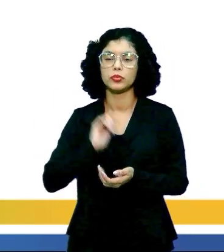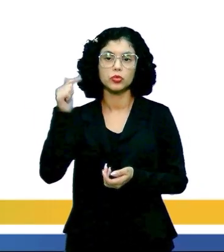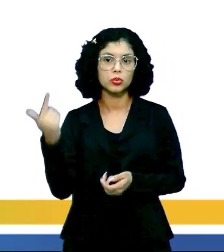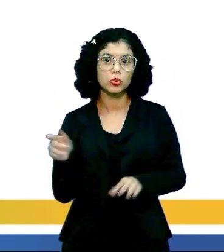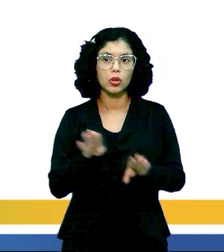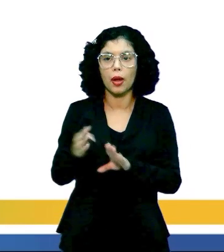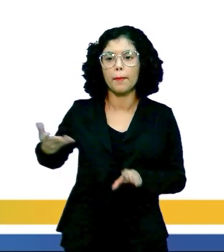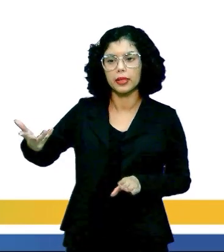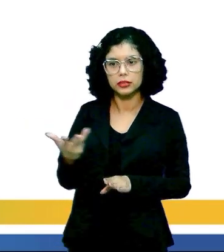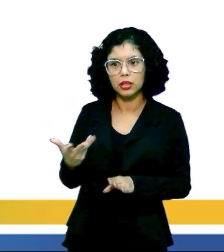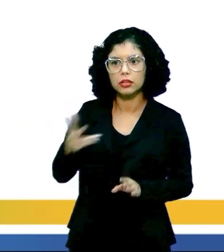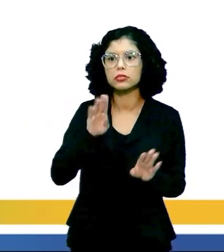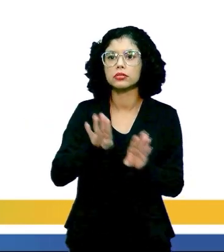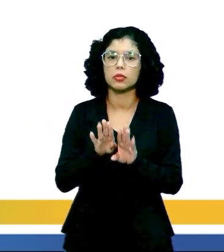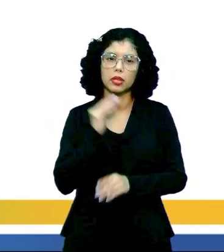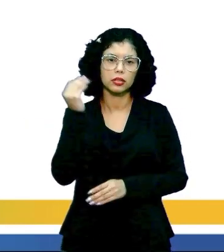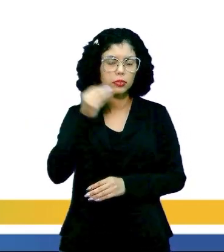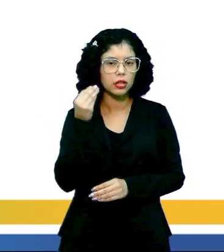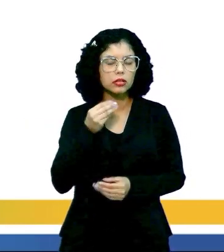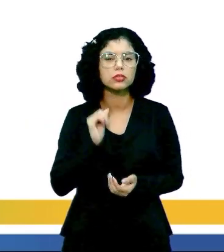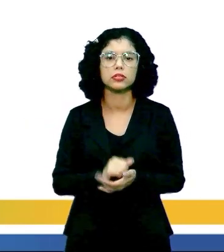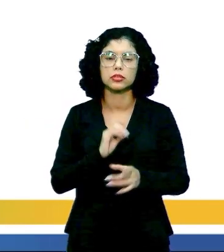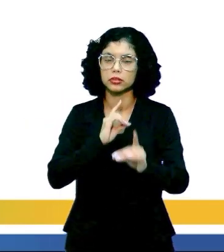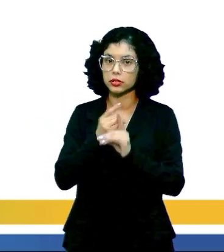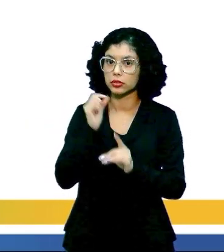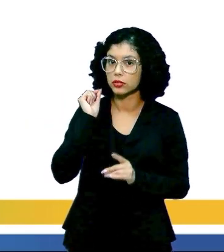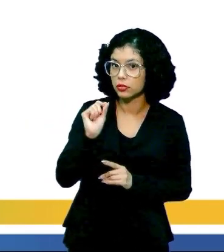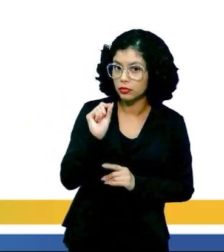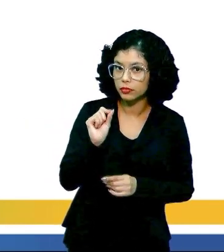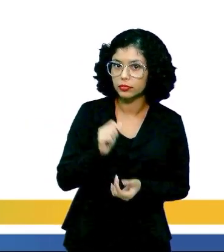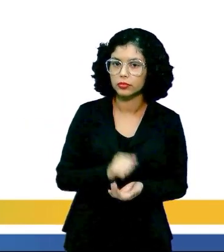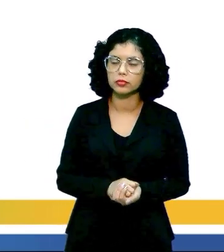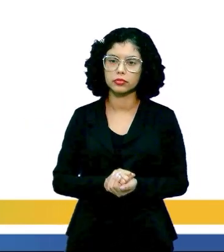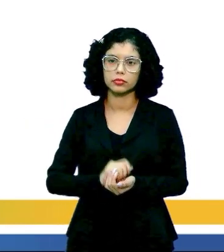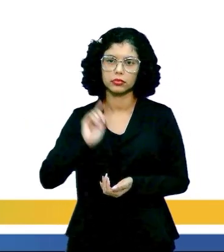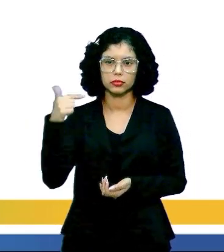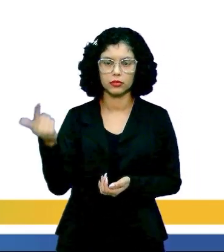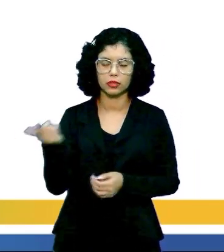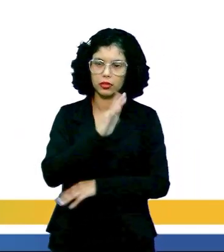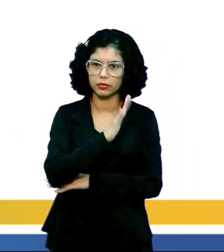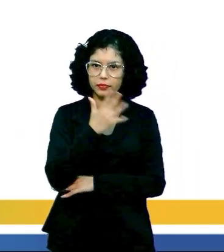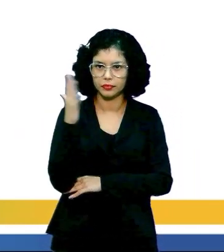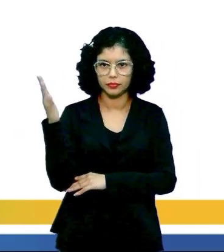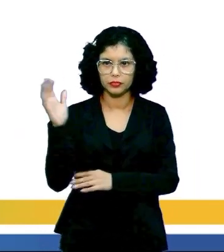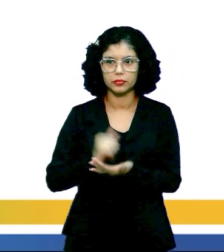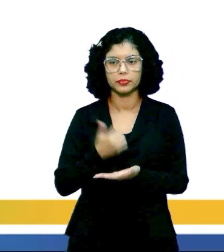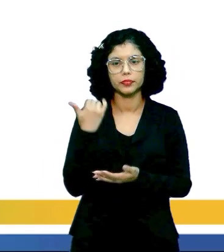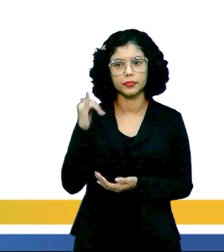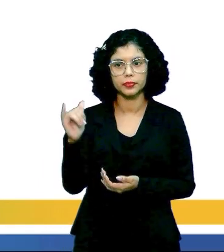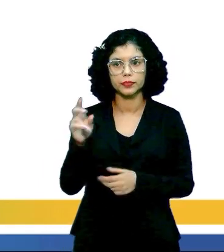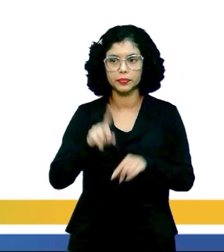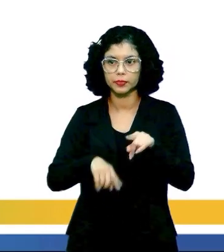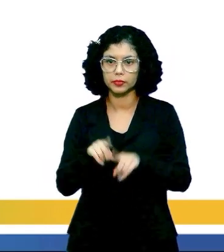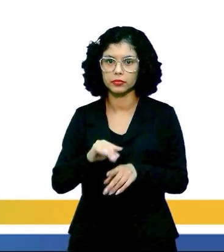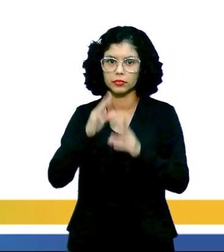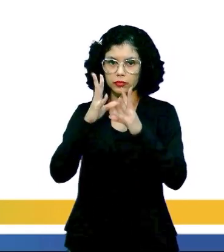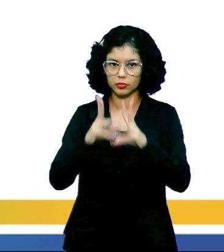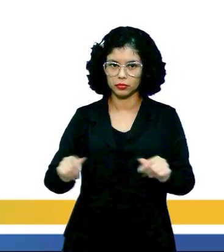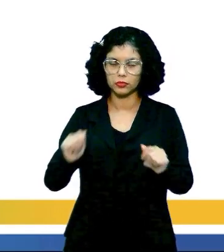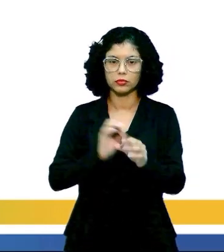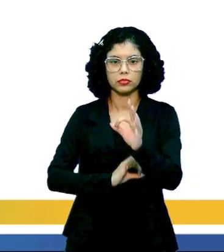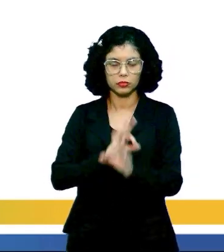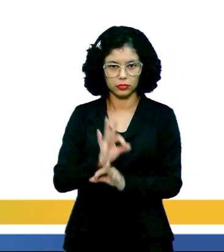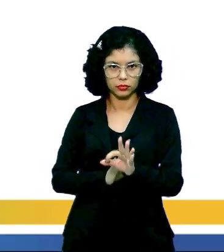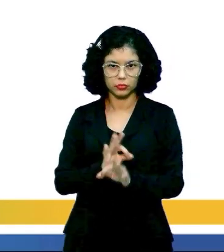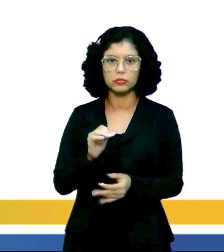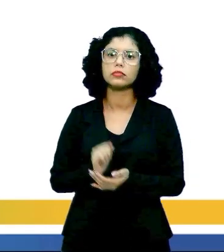outros modelos baseados em outros dados experimentais evidenciaram em outra coisa a natureza elétrica da matéria, a